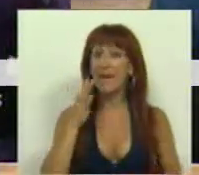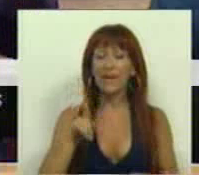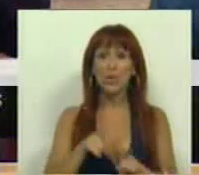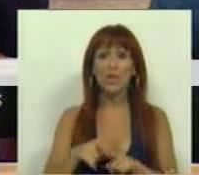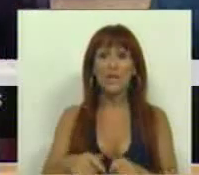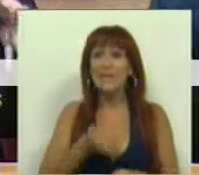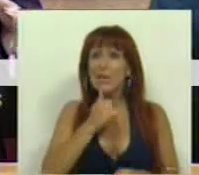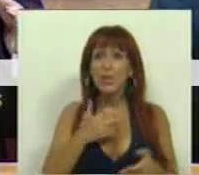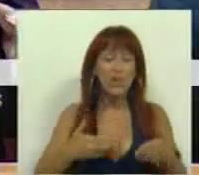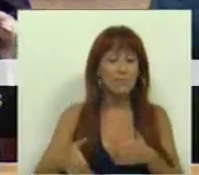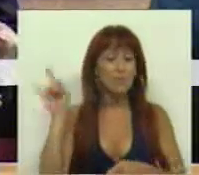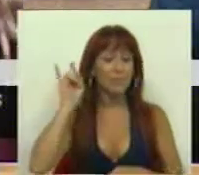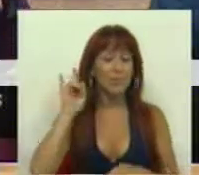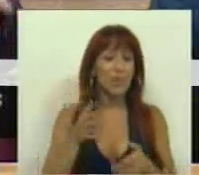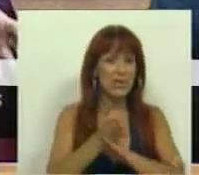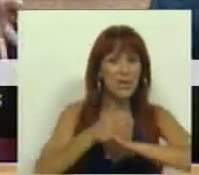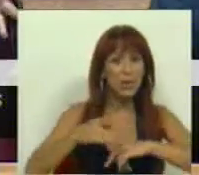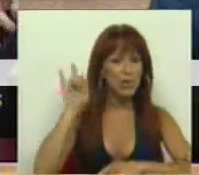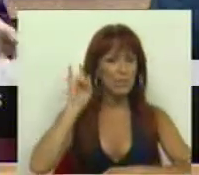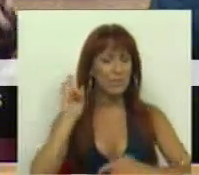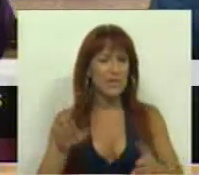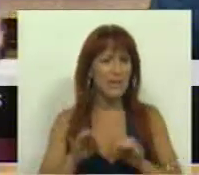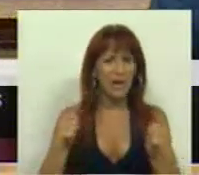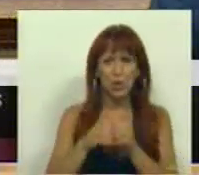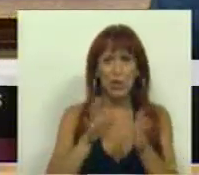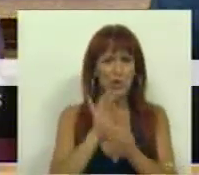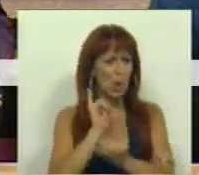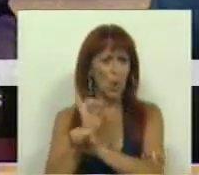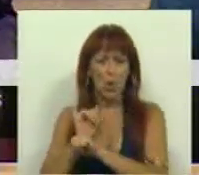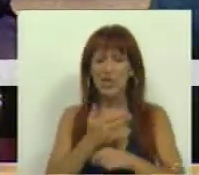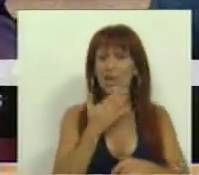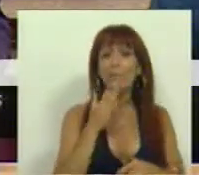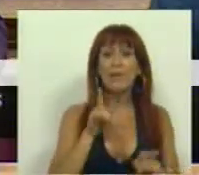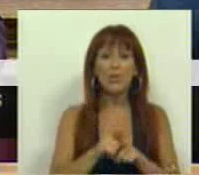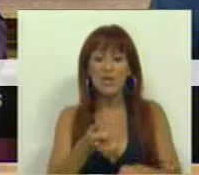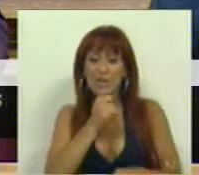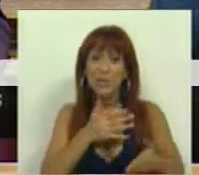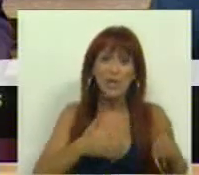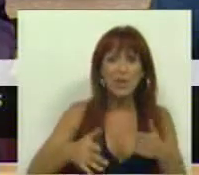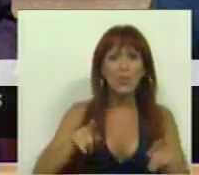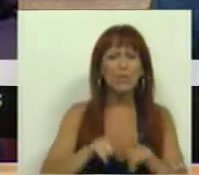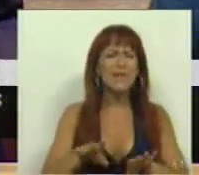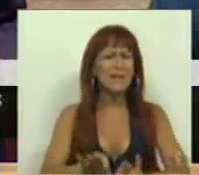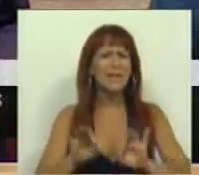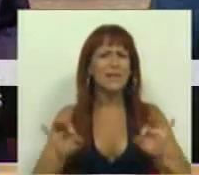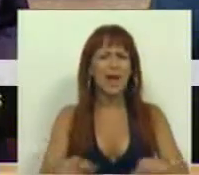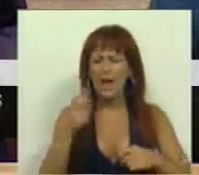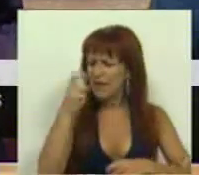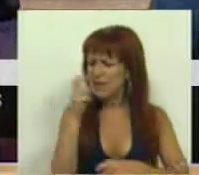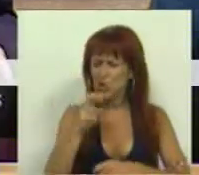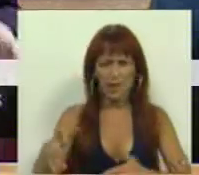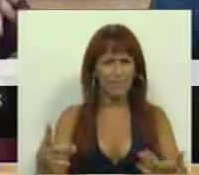de decisões estratégicas em setores estratégicos como todas as outras dependem das decisões estratégicas em em termos de